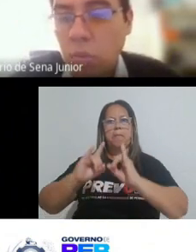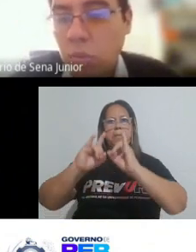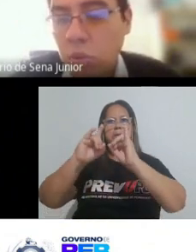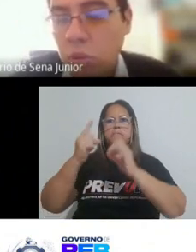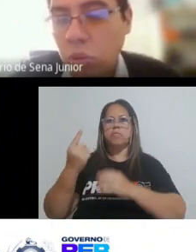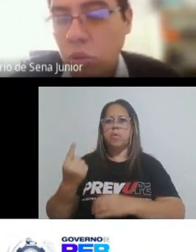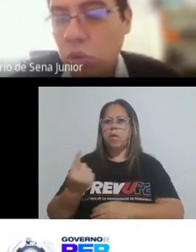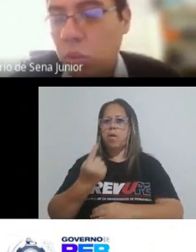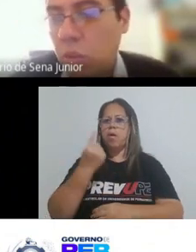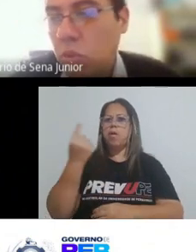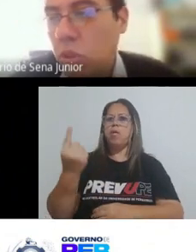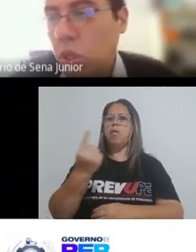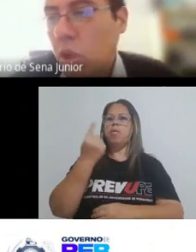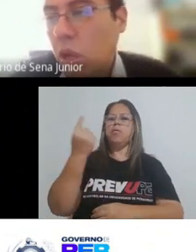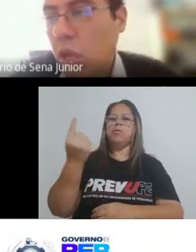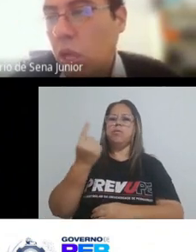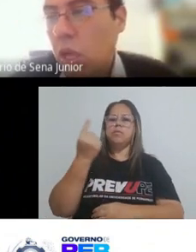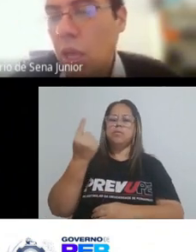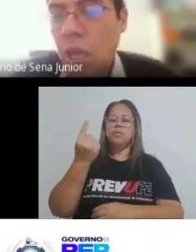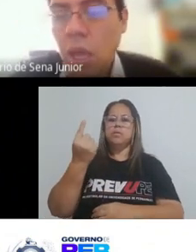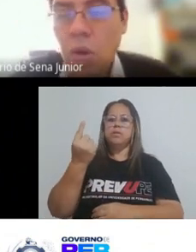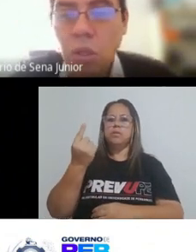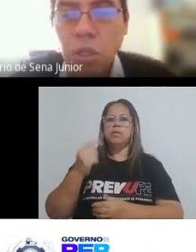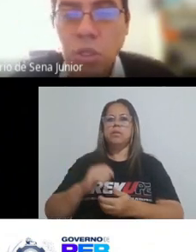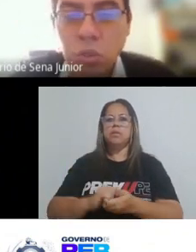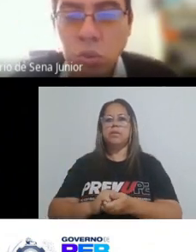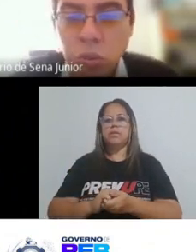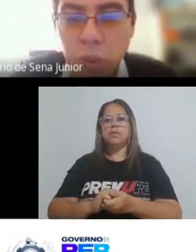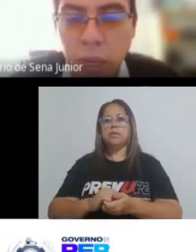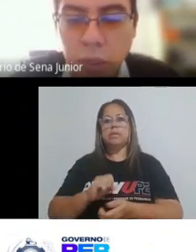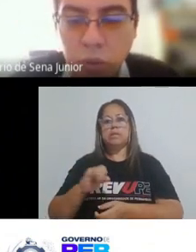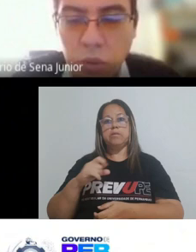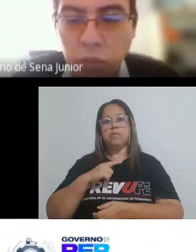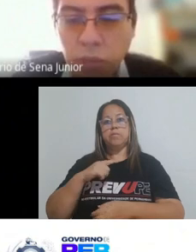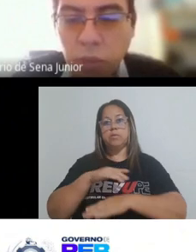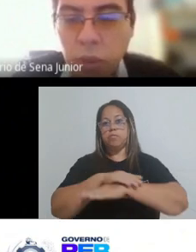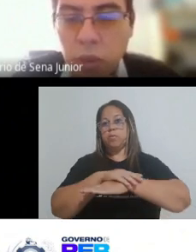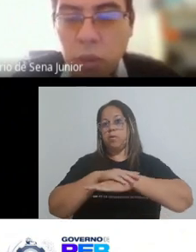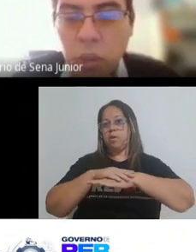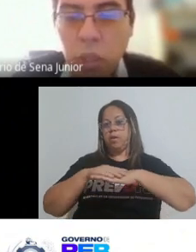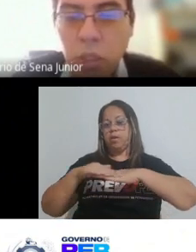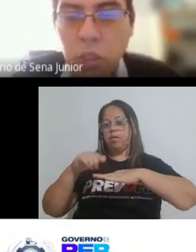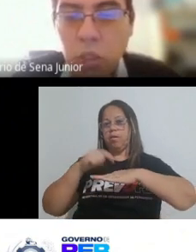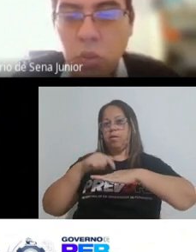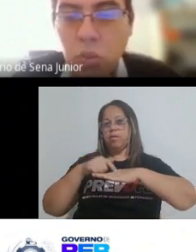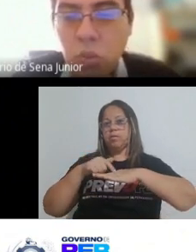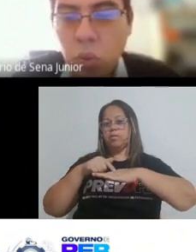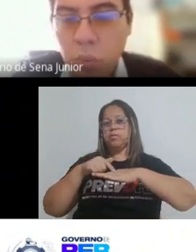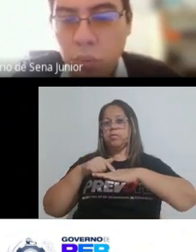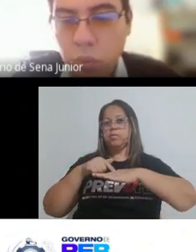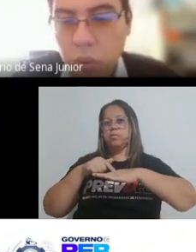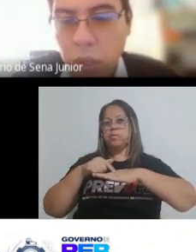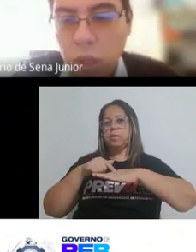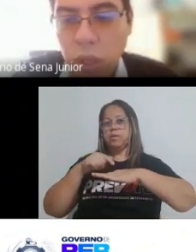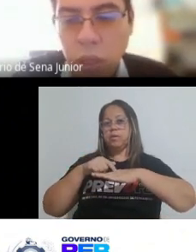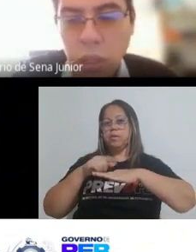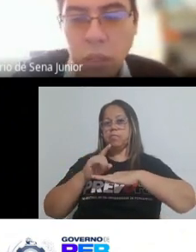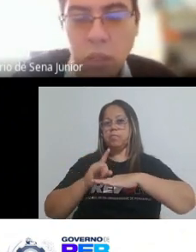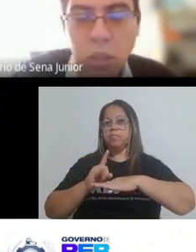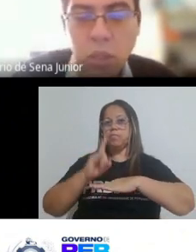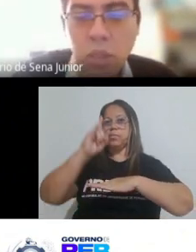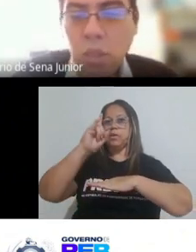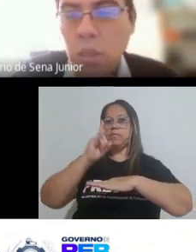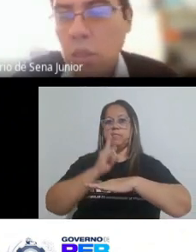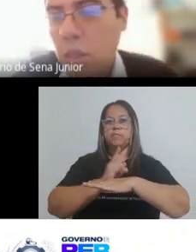tomamos a origem dos espaços desde o topo em